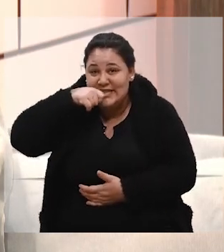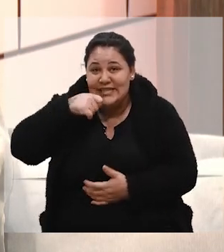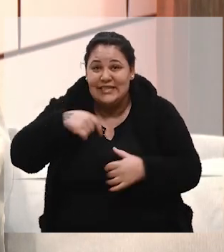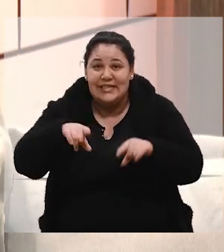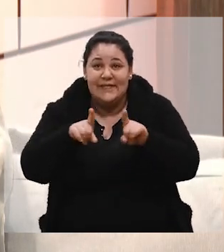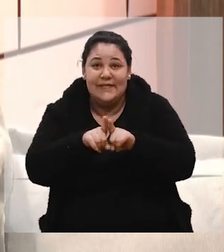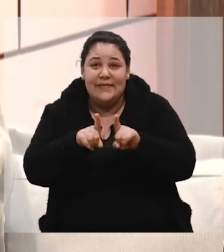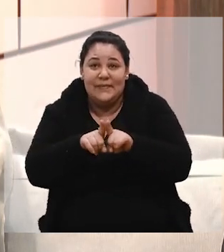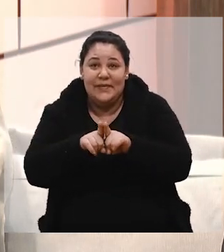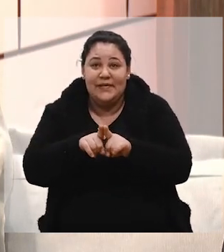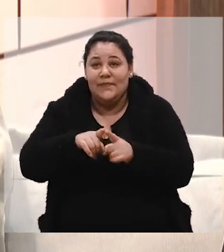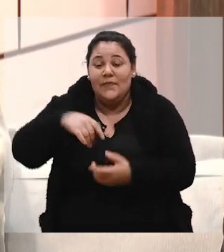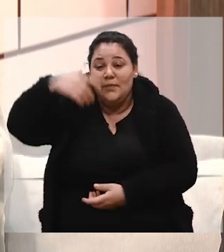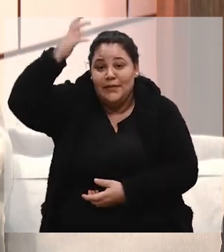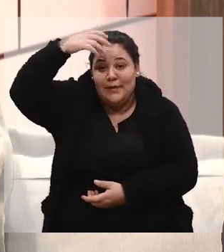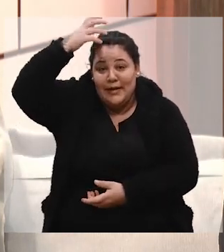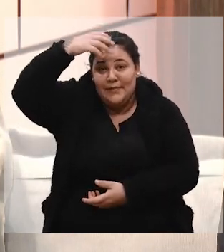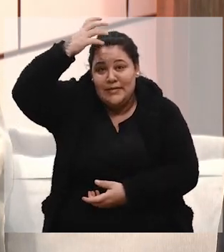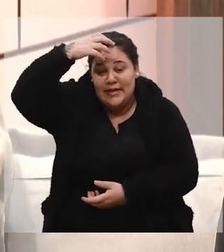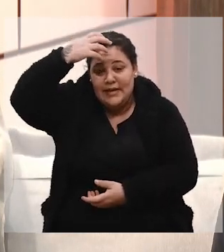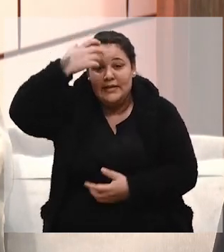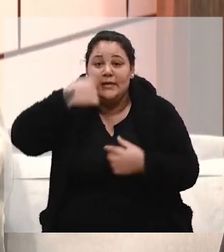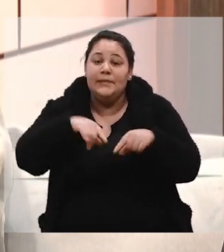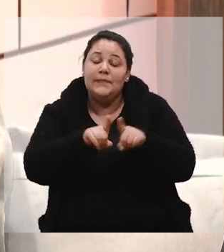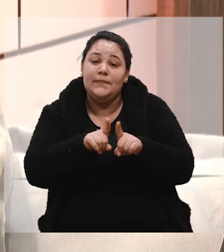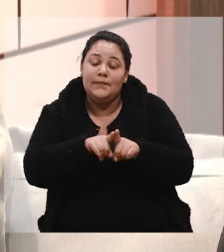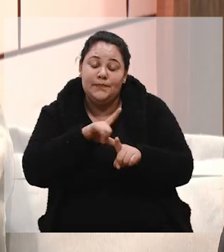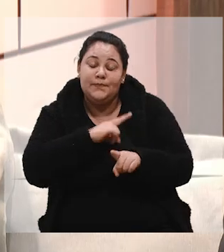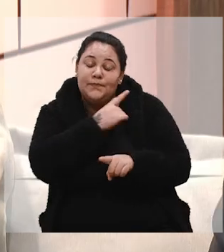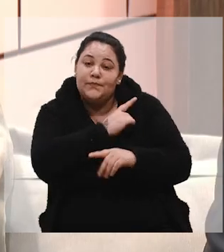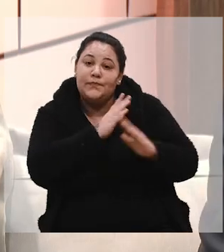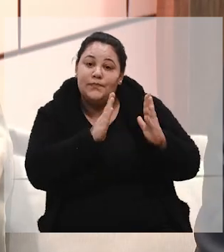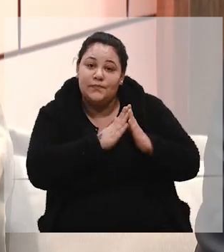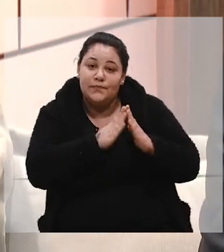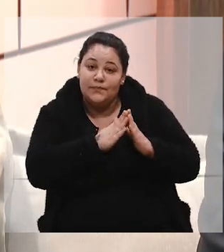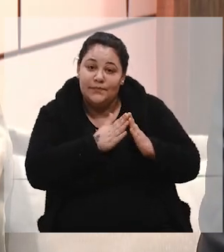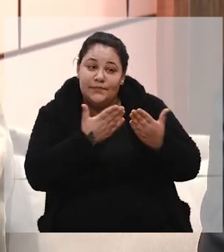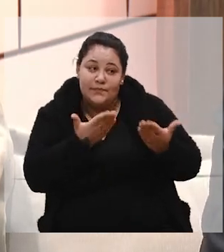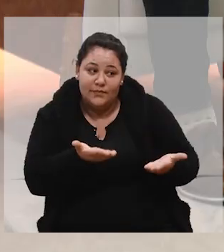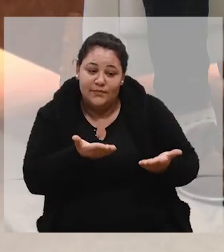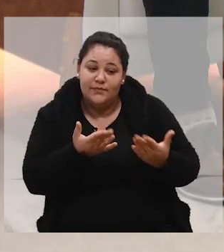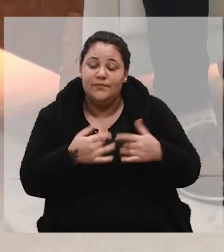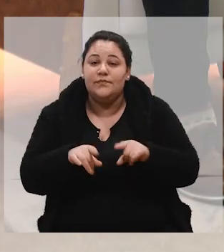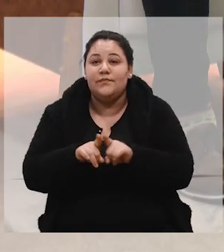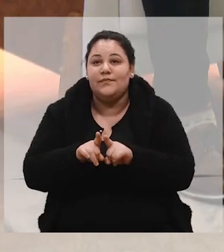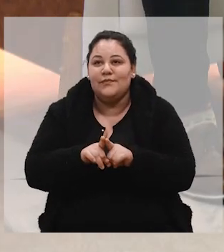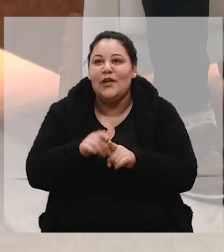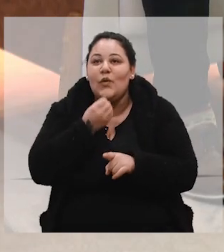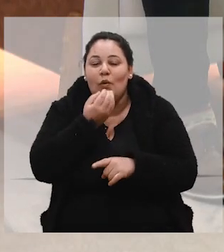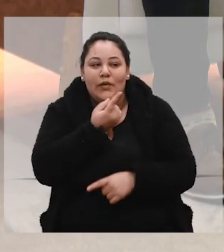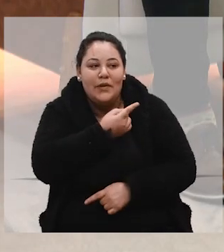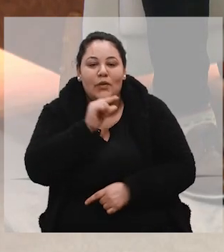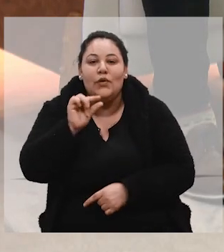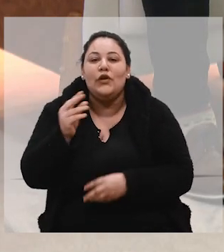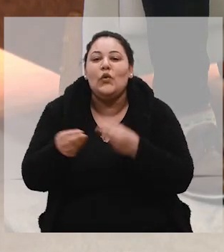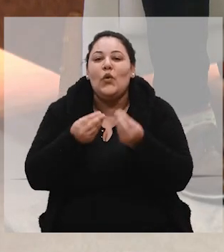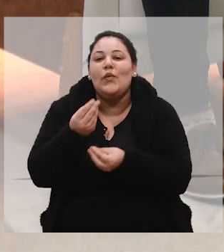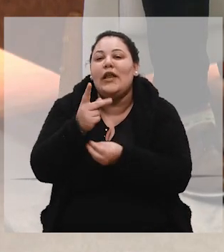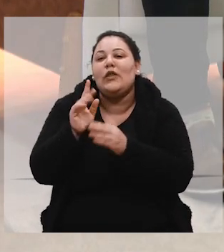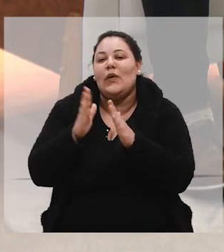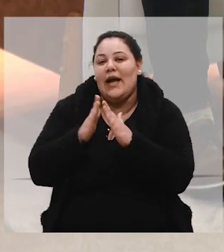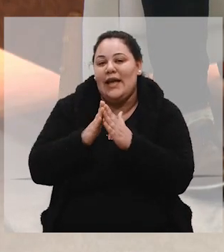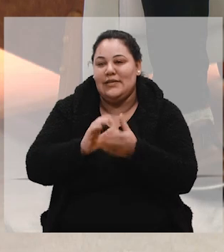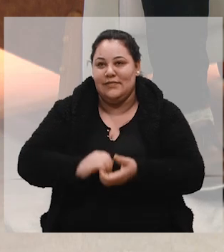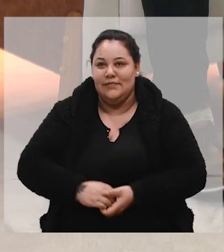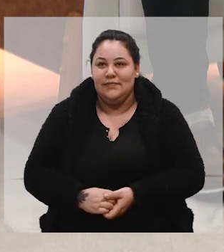de dentes, como a rotina do banho. A gente tem lá em casa, né, Arthur? Claro. Conta para ele um pouquinho como é que é a rotina que nós temos